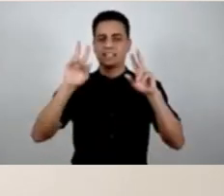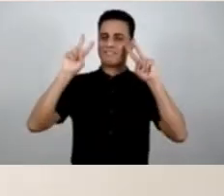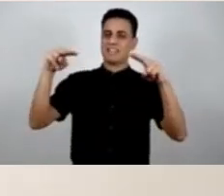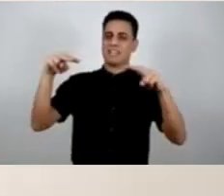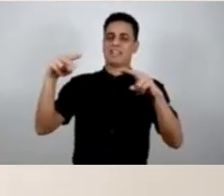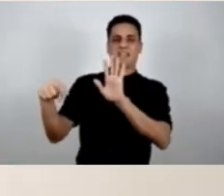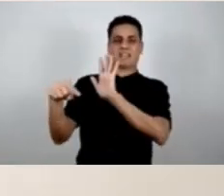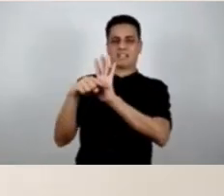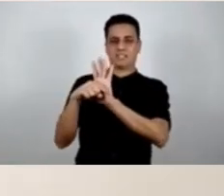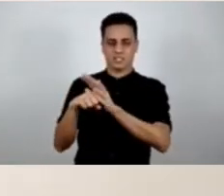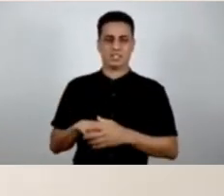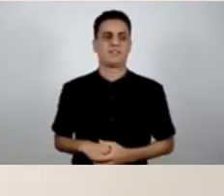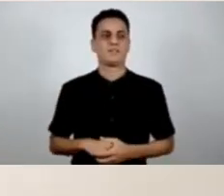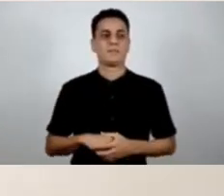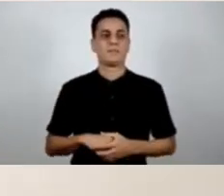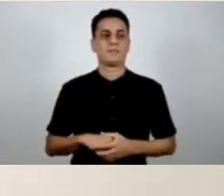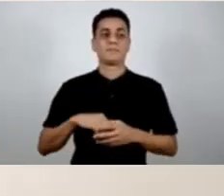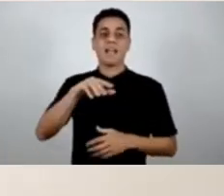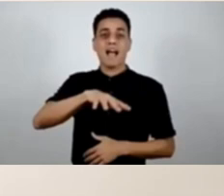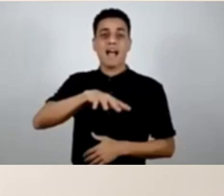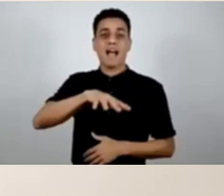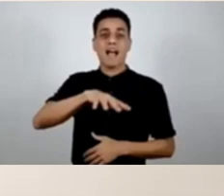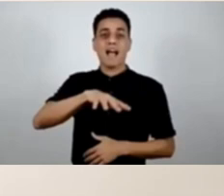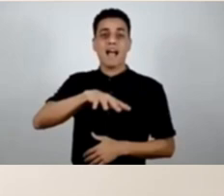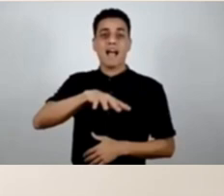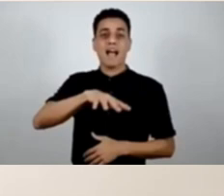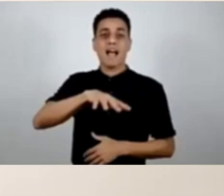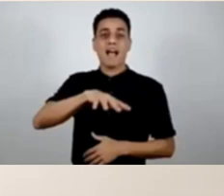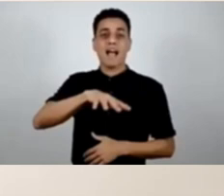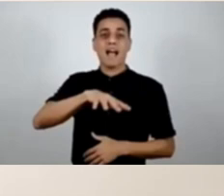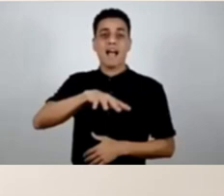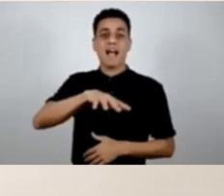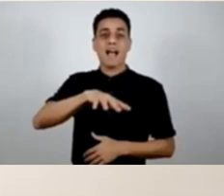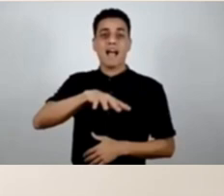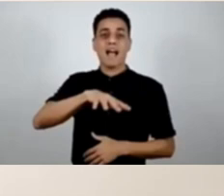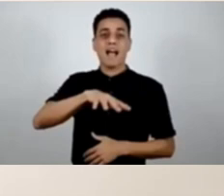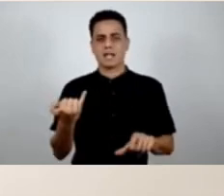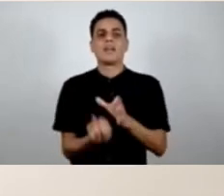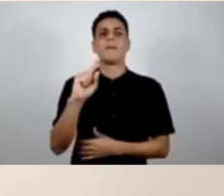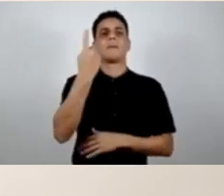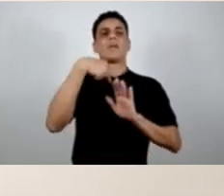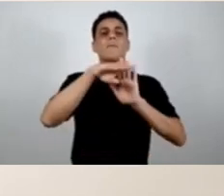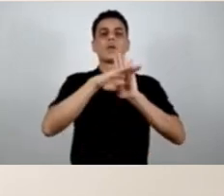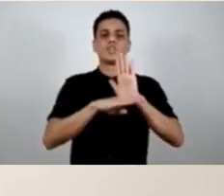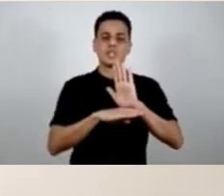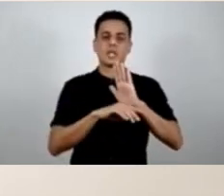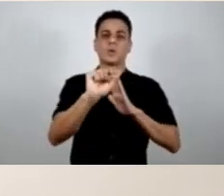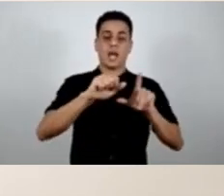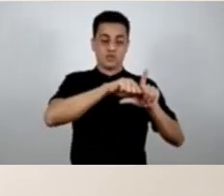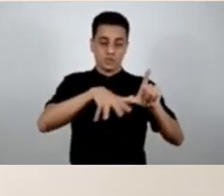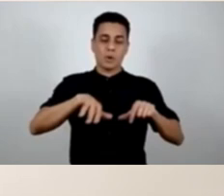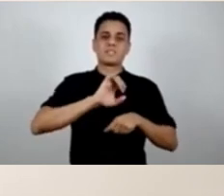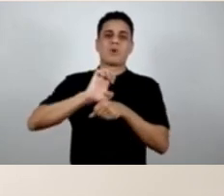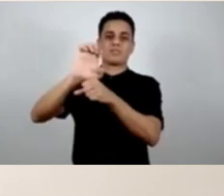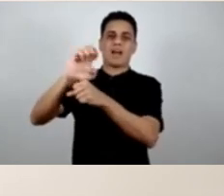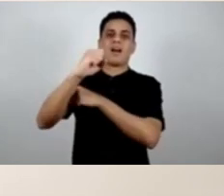imagem. O audiovisual, eu tive a oportunidade de criar o primeiro projeto de exportação brasileira audiovisual,